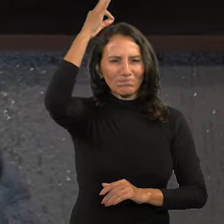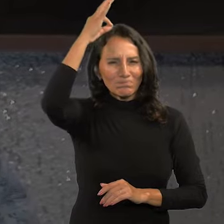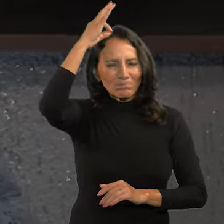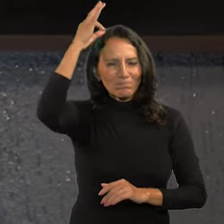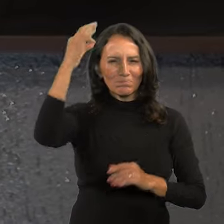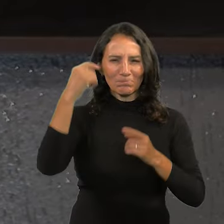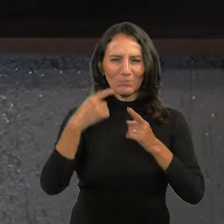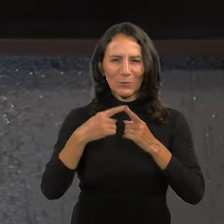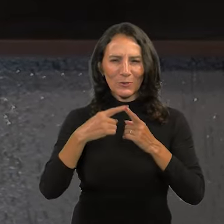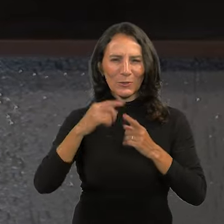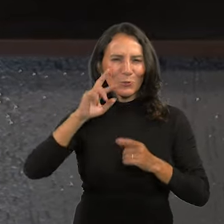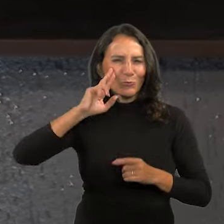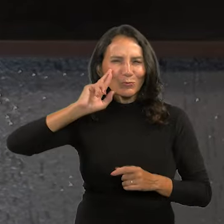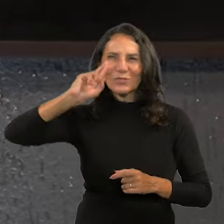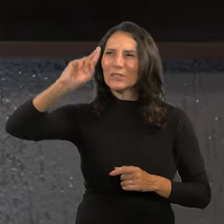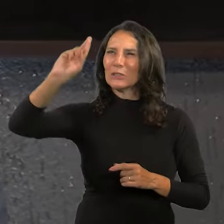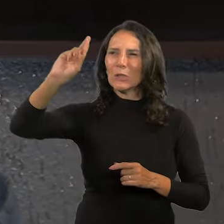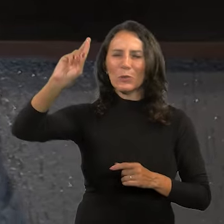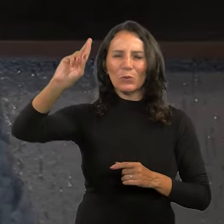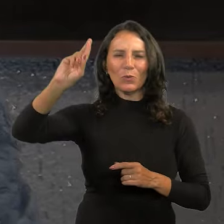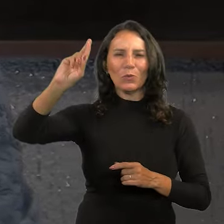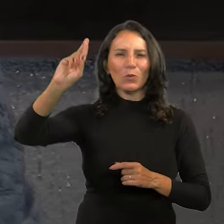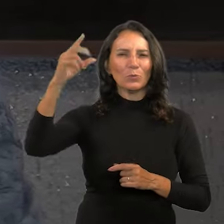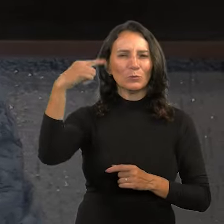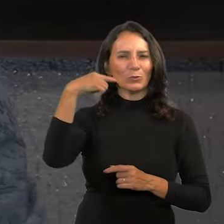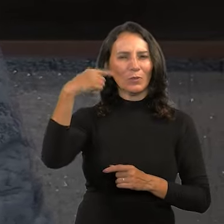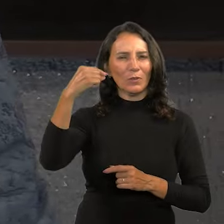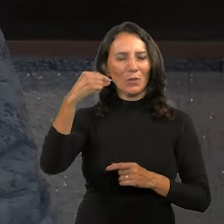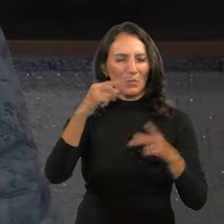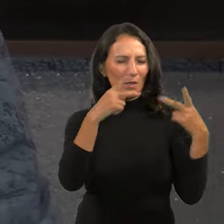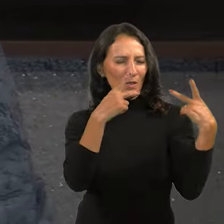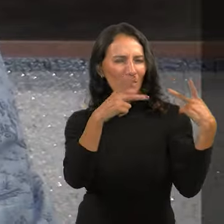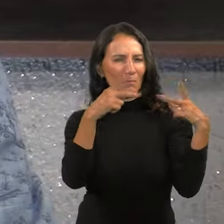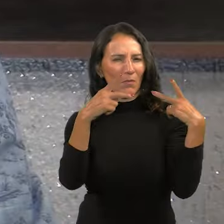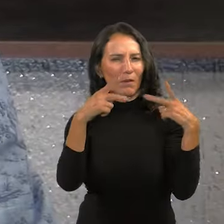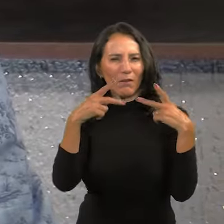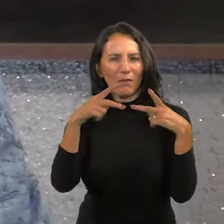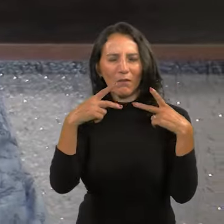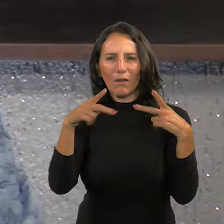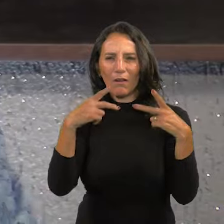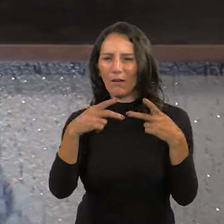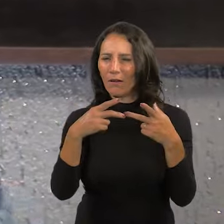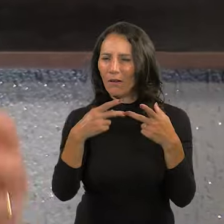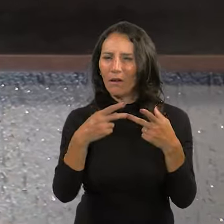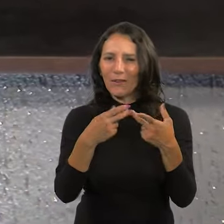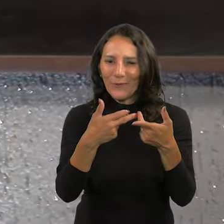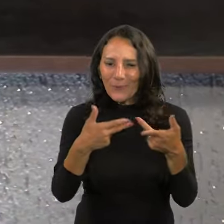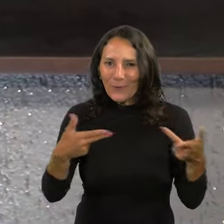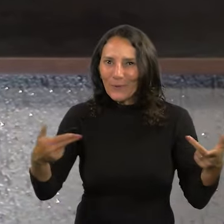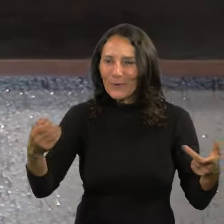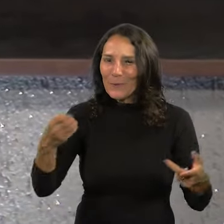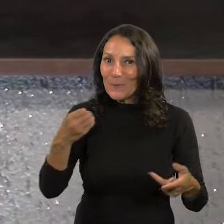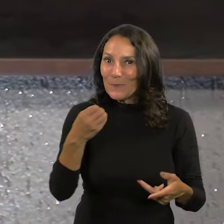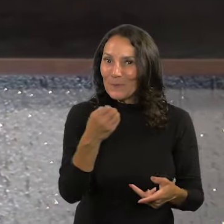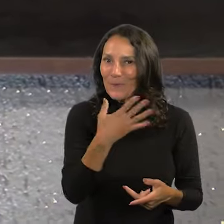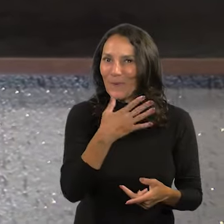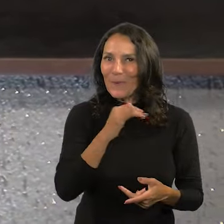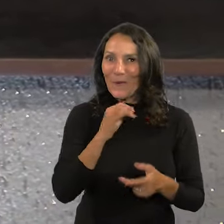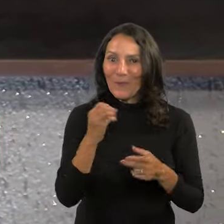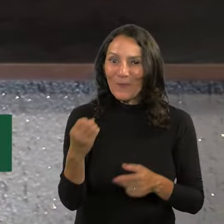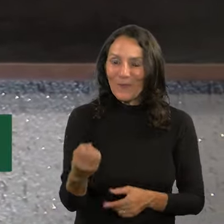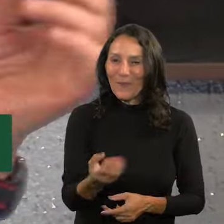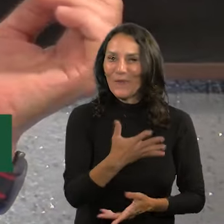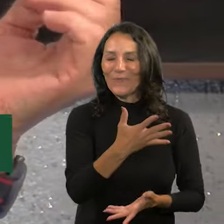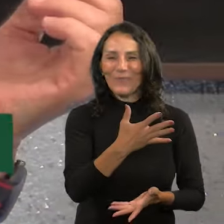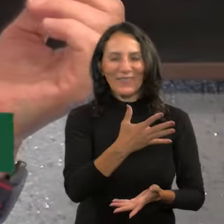ungiu para pregar boas novas aos quebrantados. E aí você entende o porquê